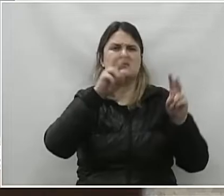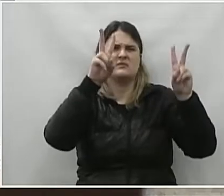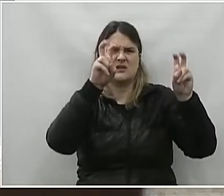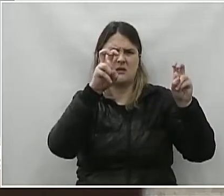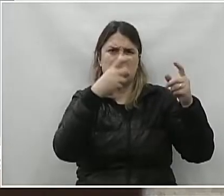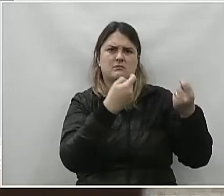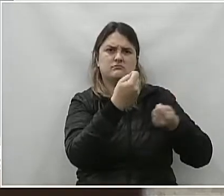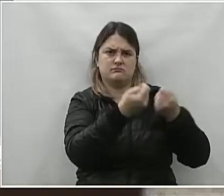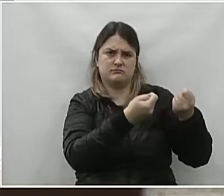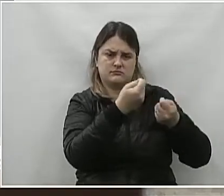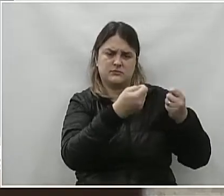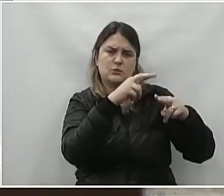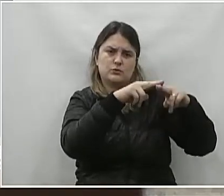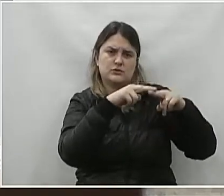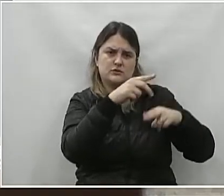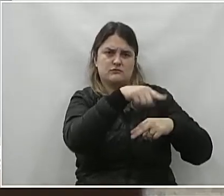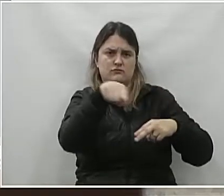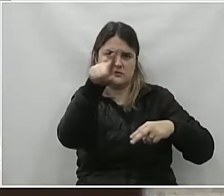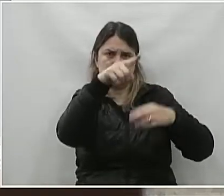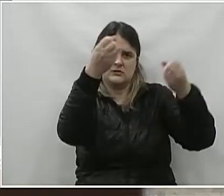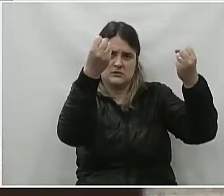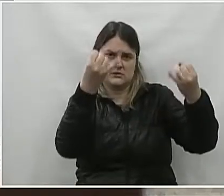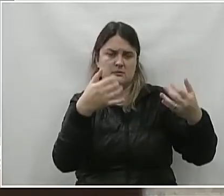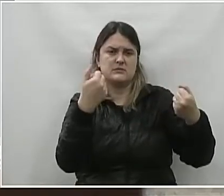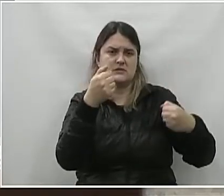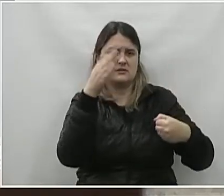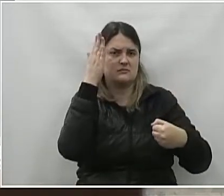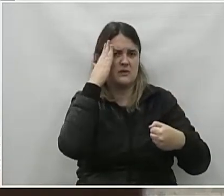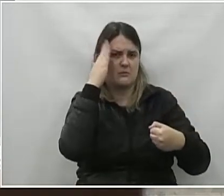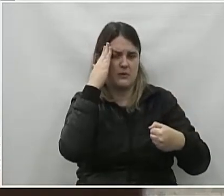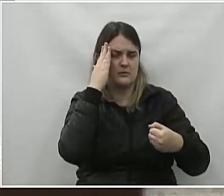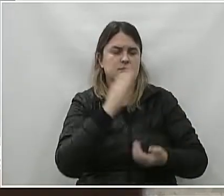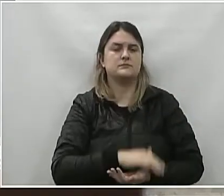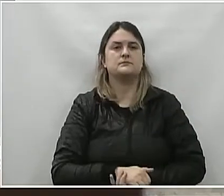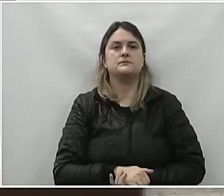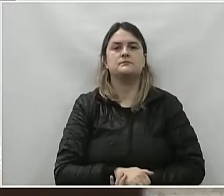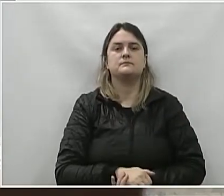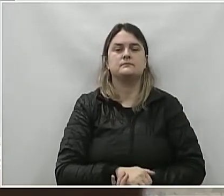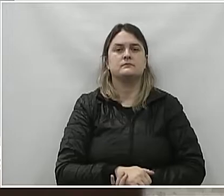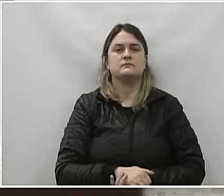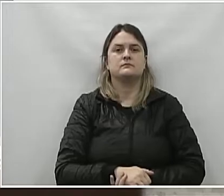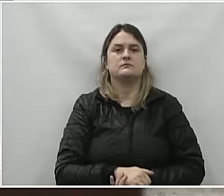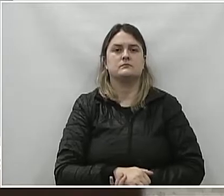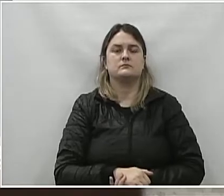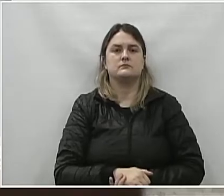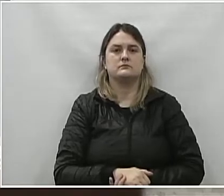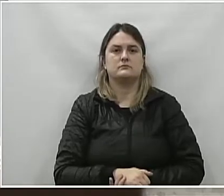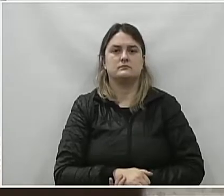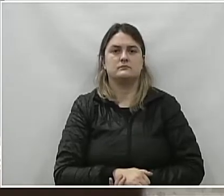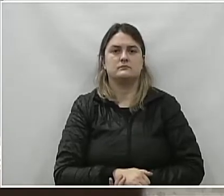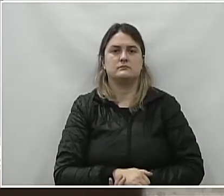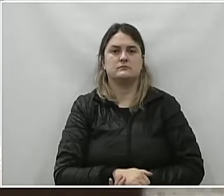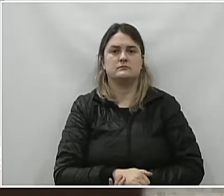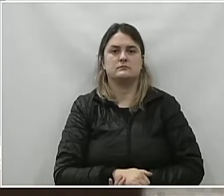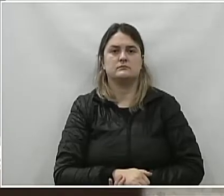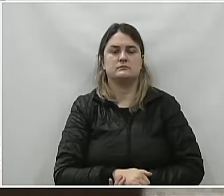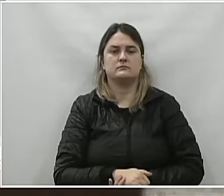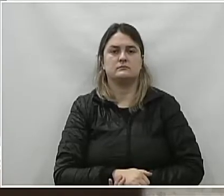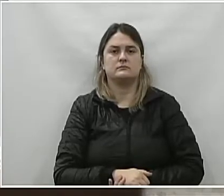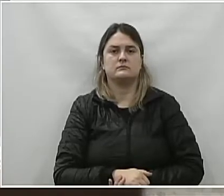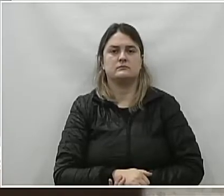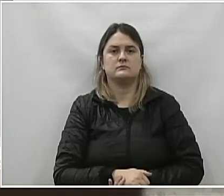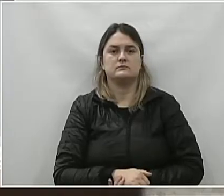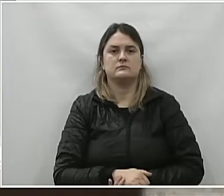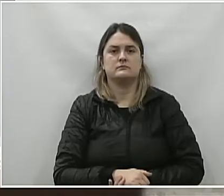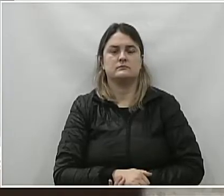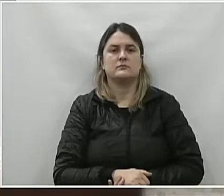orçamento. Então, fica aqui só um motivo, por isso, de um único projeto colocado em votação no dia de